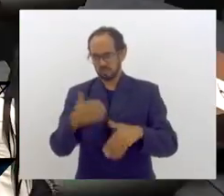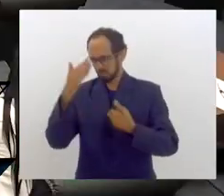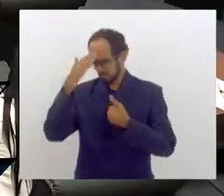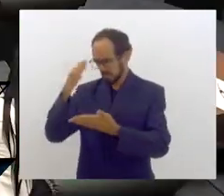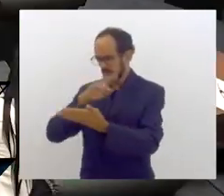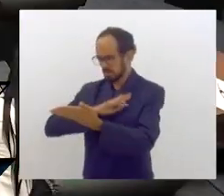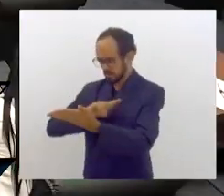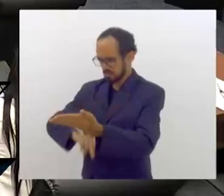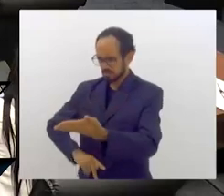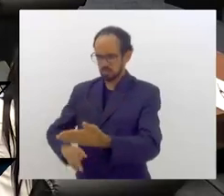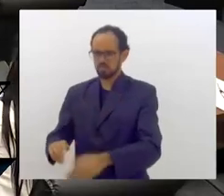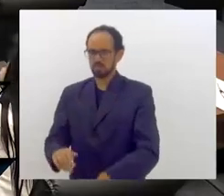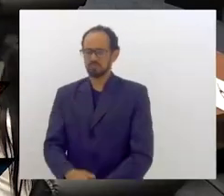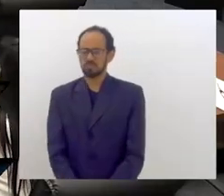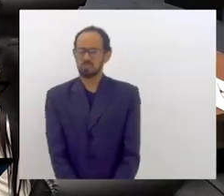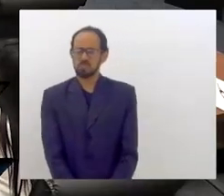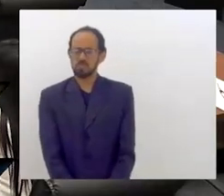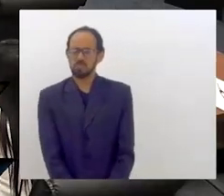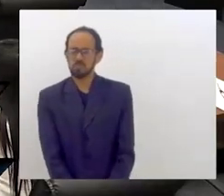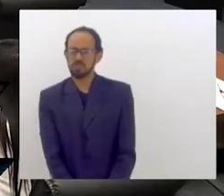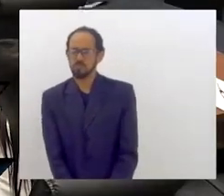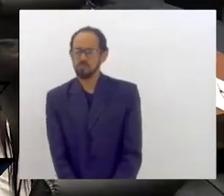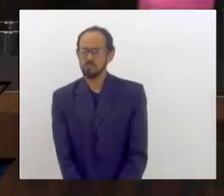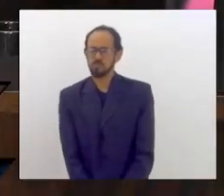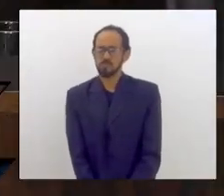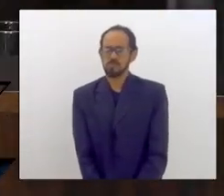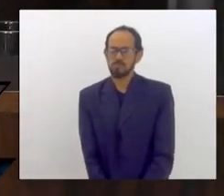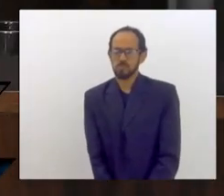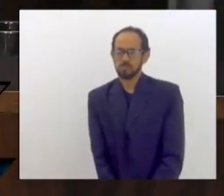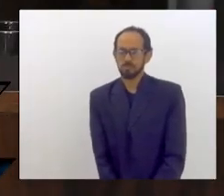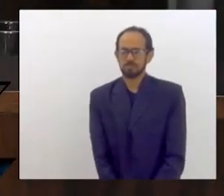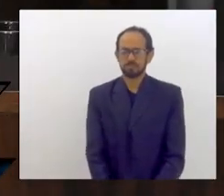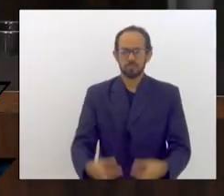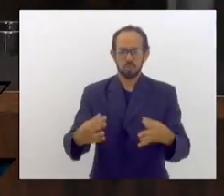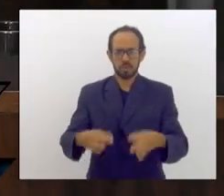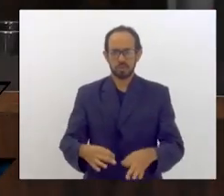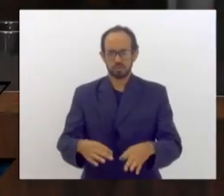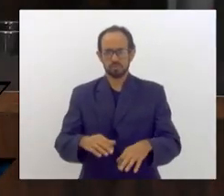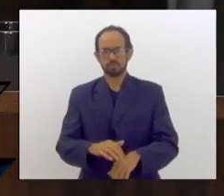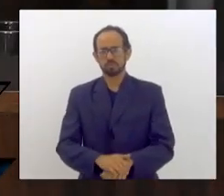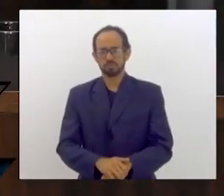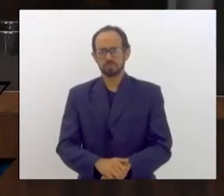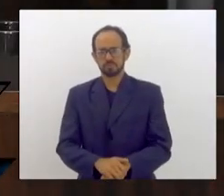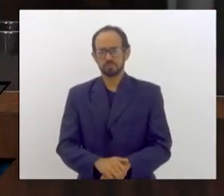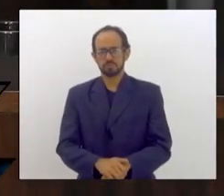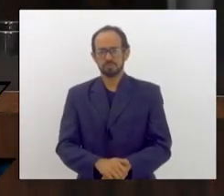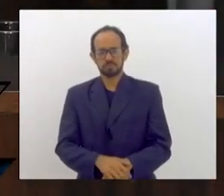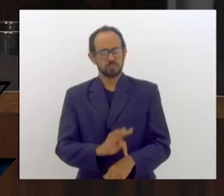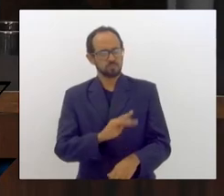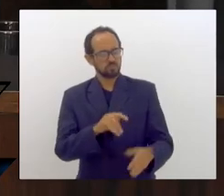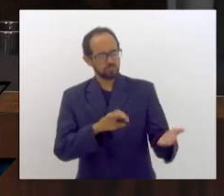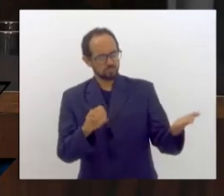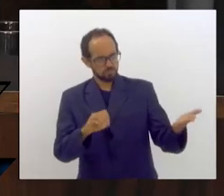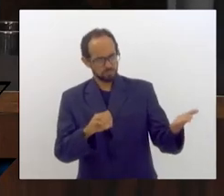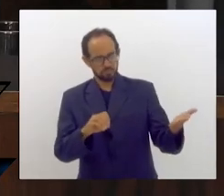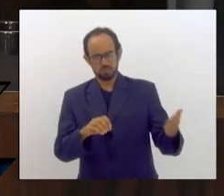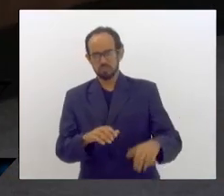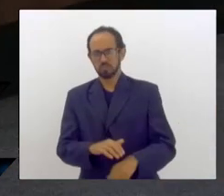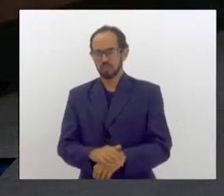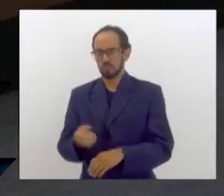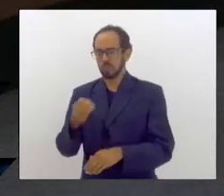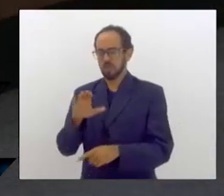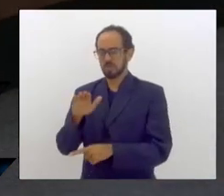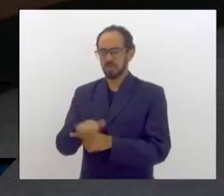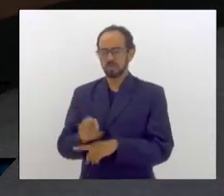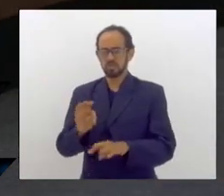presidente. Olá, presidente. Correto, presidente. Presidente, pode falar, Thiago. Boa tarde a todos, Galhado. Colegas, boa